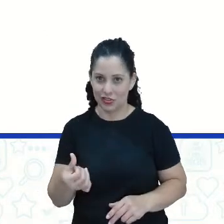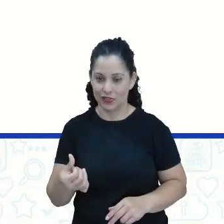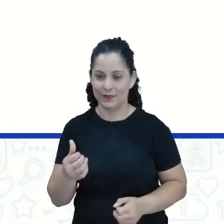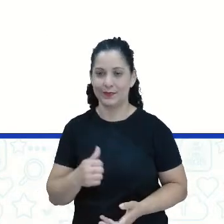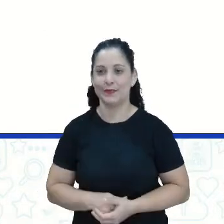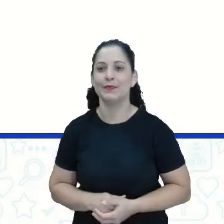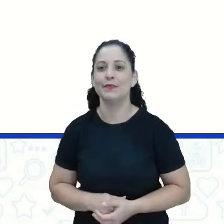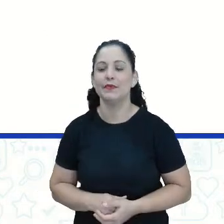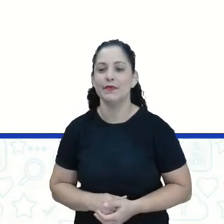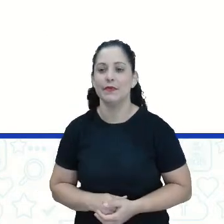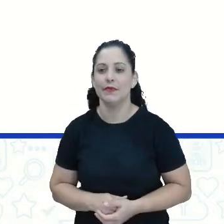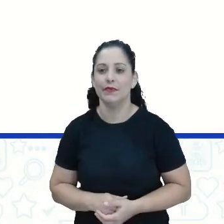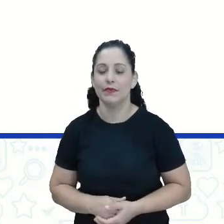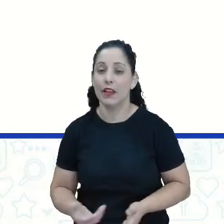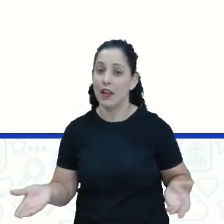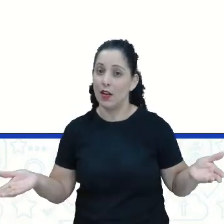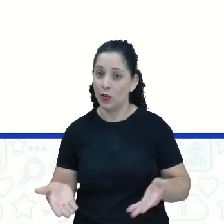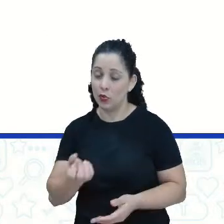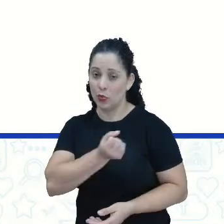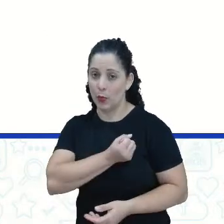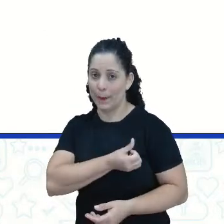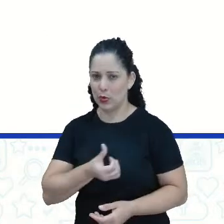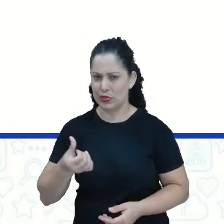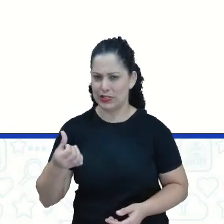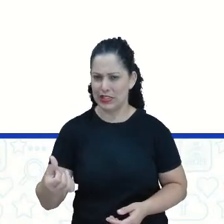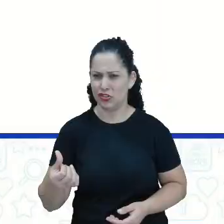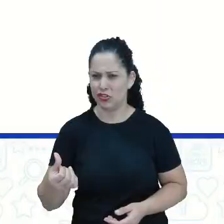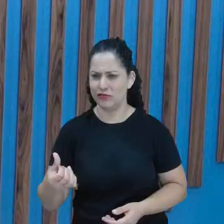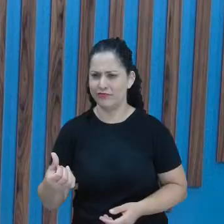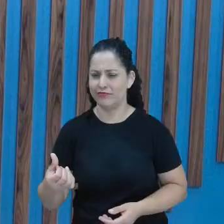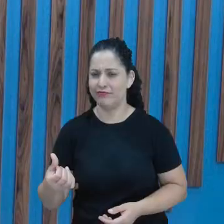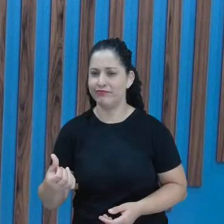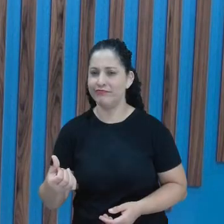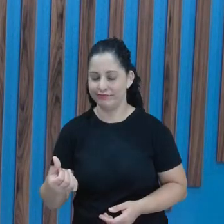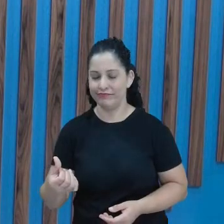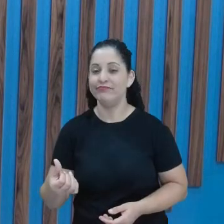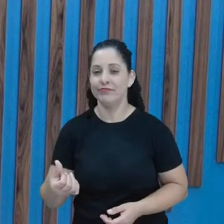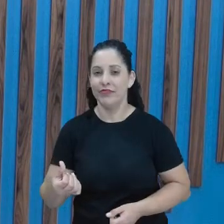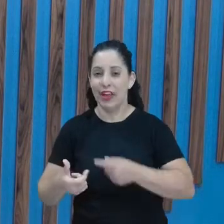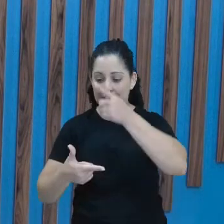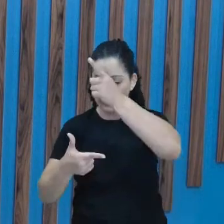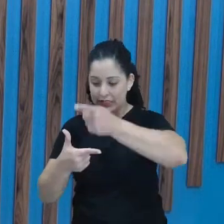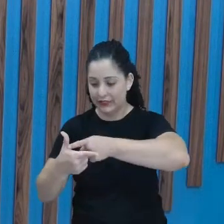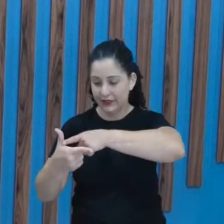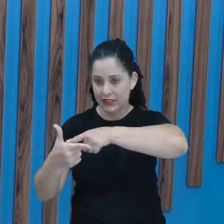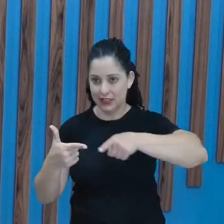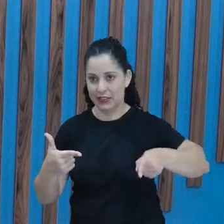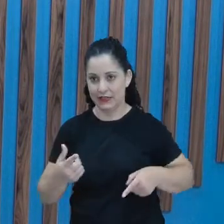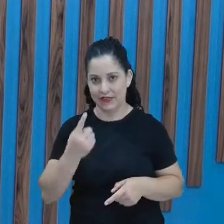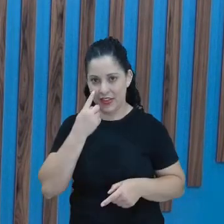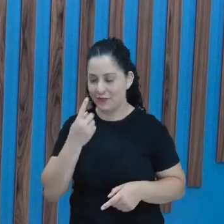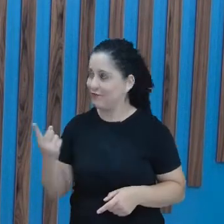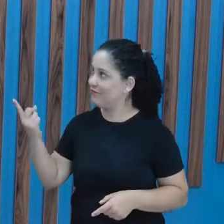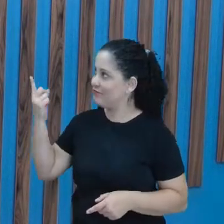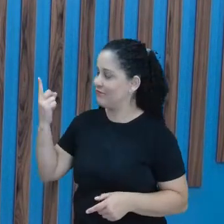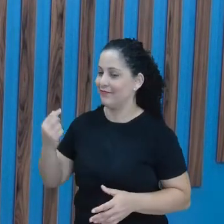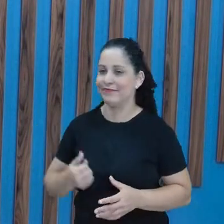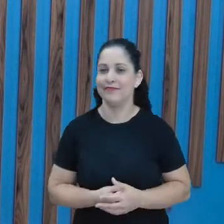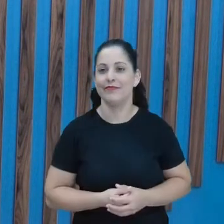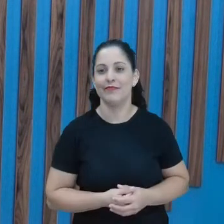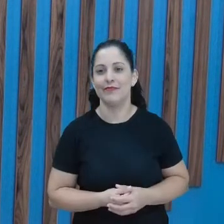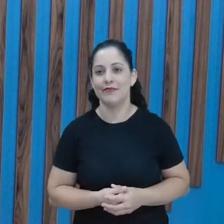Pegar o número 6, esse denominador, a gente vai dividir pelo de baixo e multiplicar pelo de cima. Observe, ó. Se eu pegar aqui